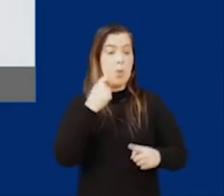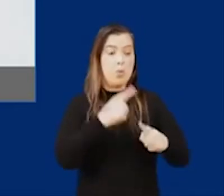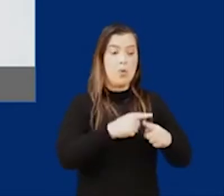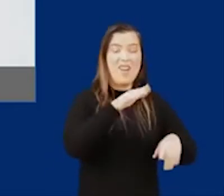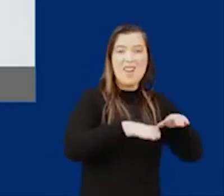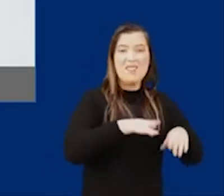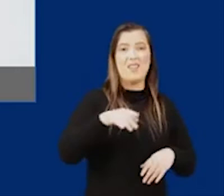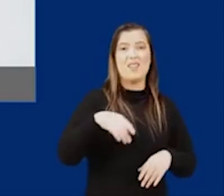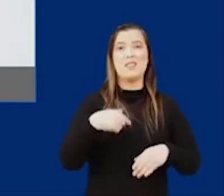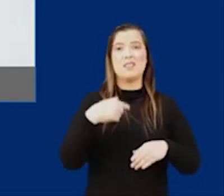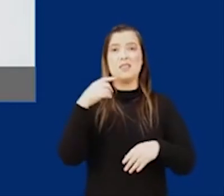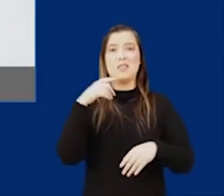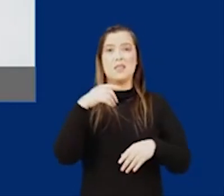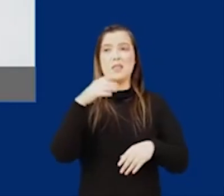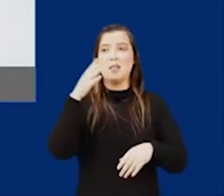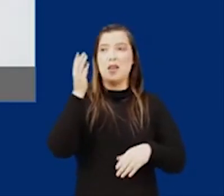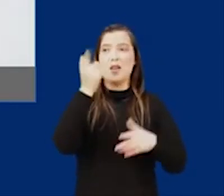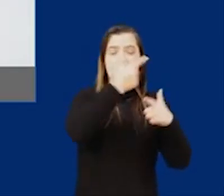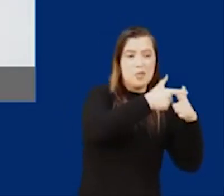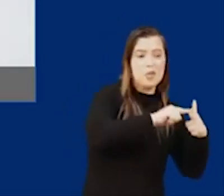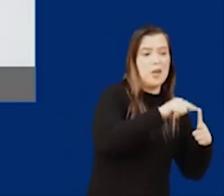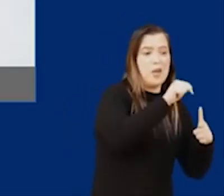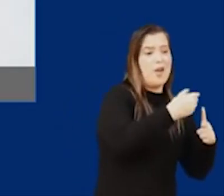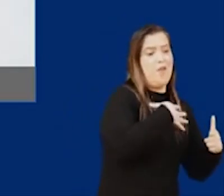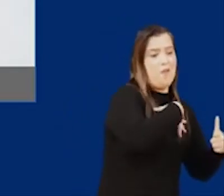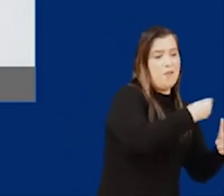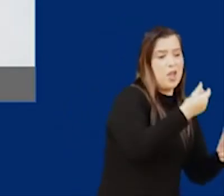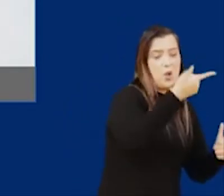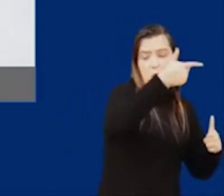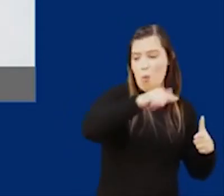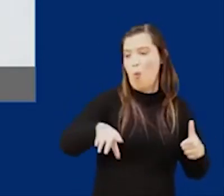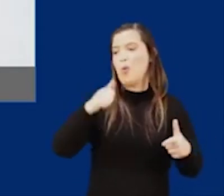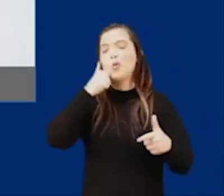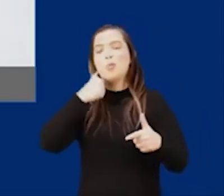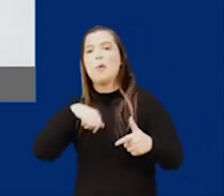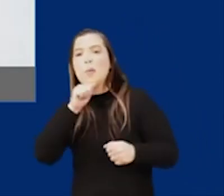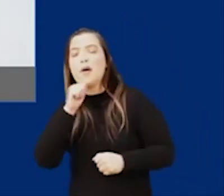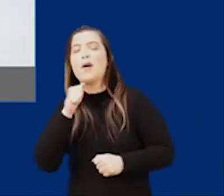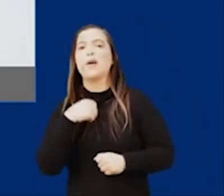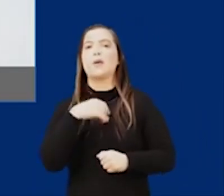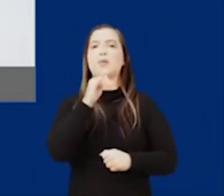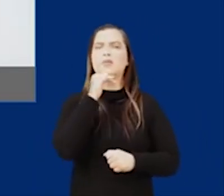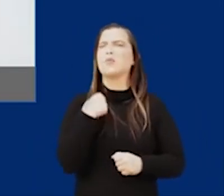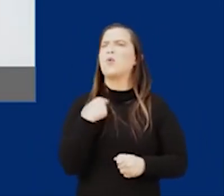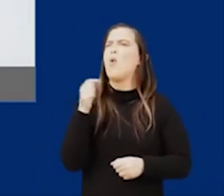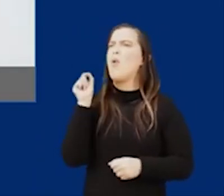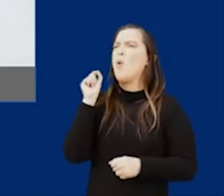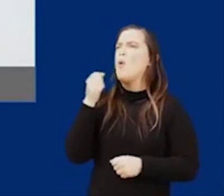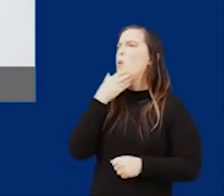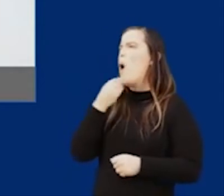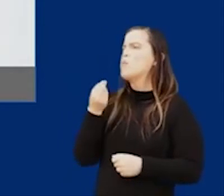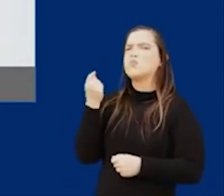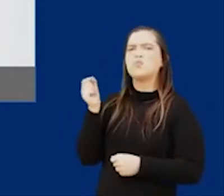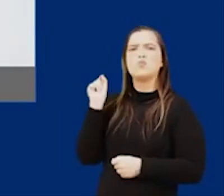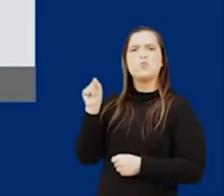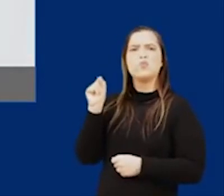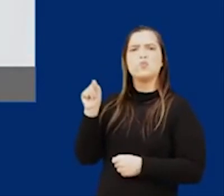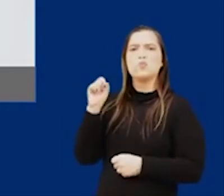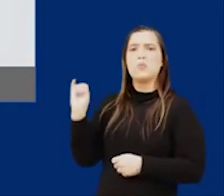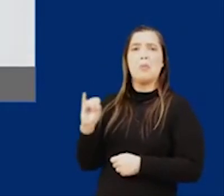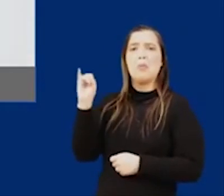mundo são os filhos, outra metade as mães deles, e o que os homens têm a ver com isso, né? A